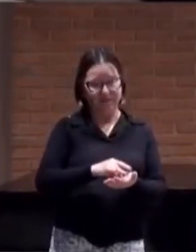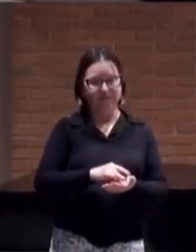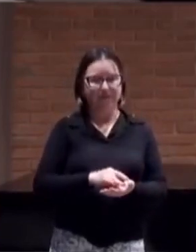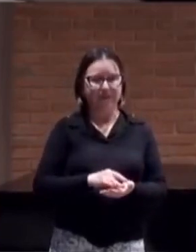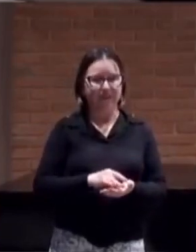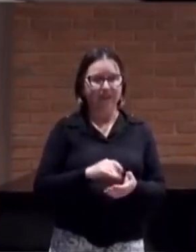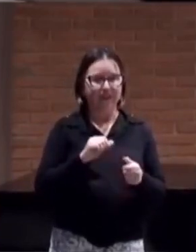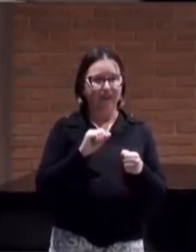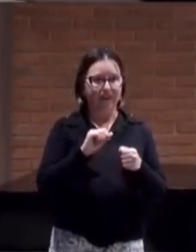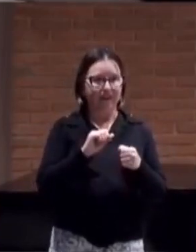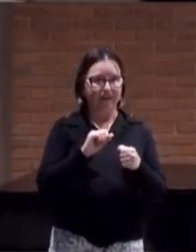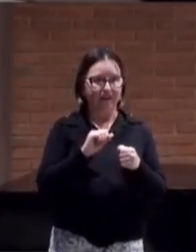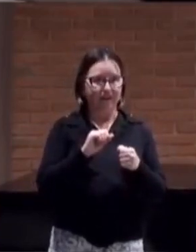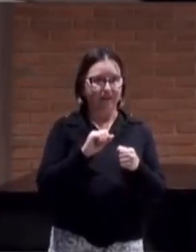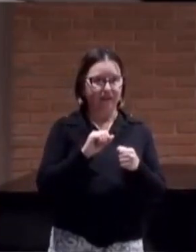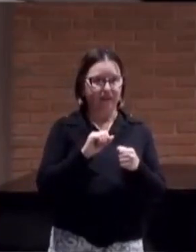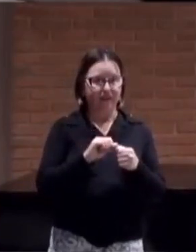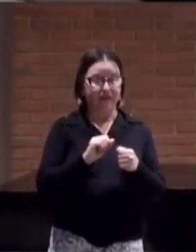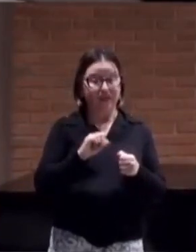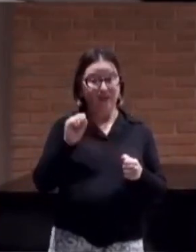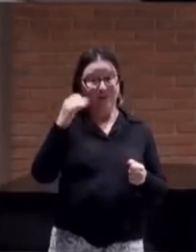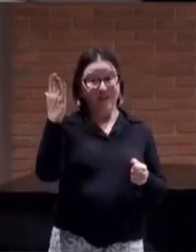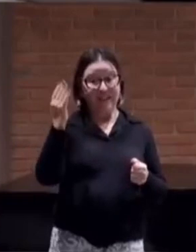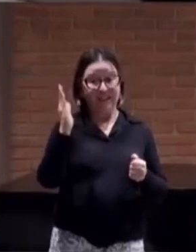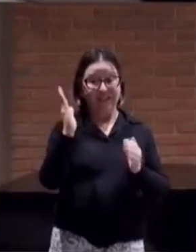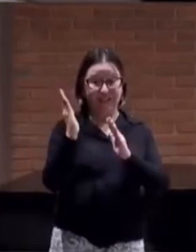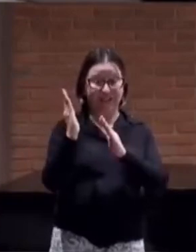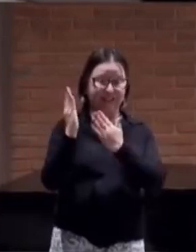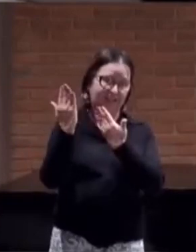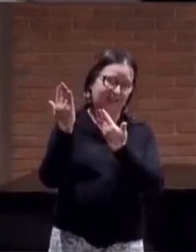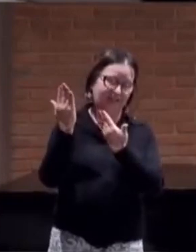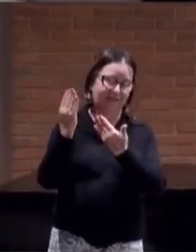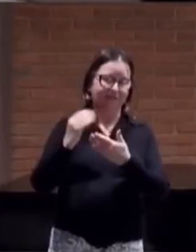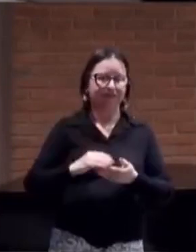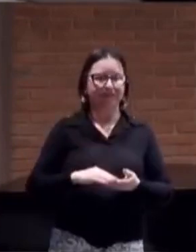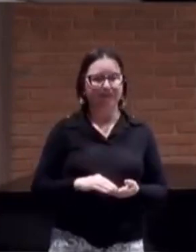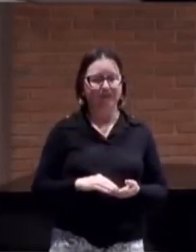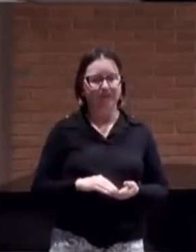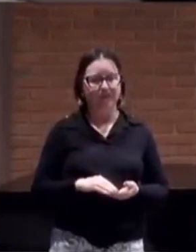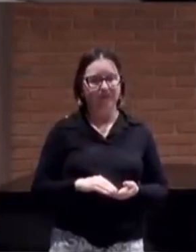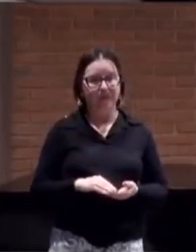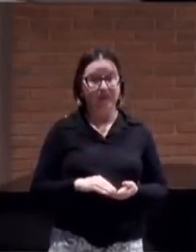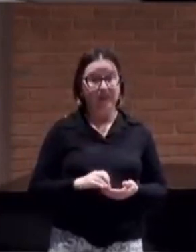a escândalos, isso leva a apostasia. Quando nós